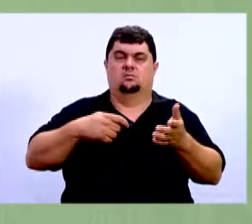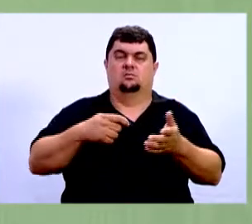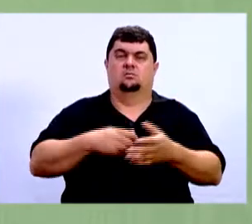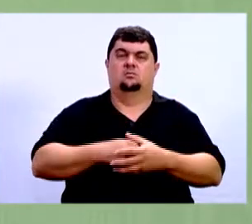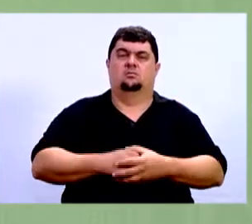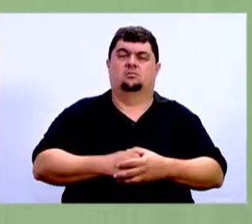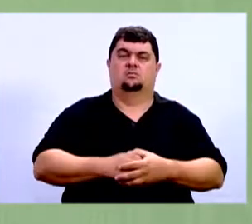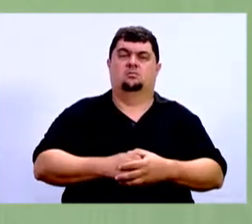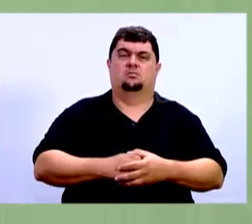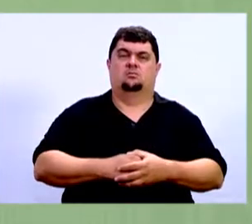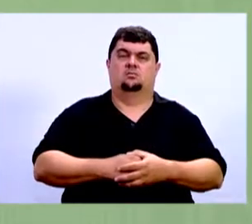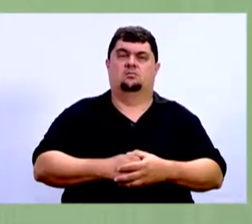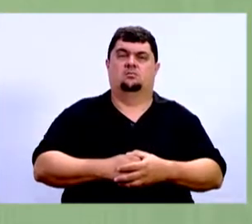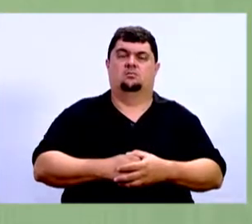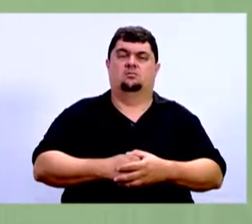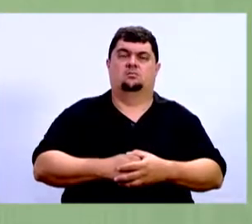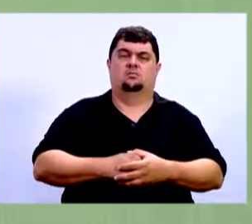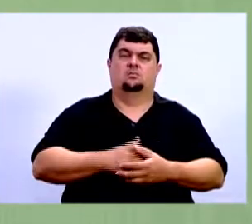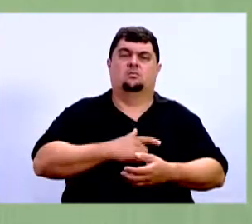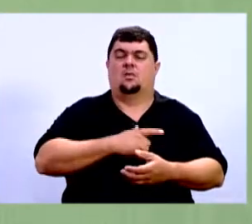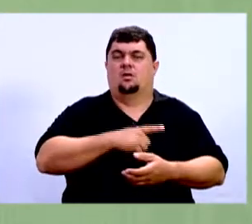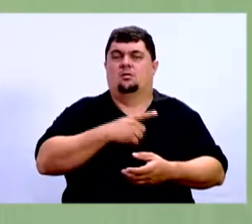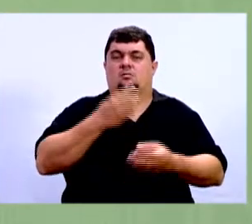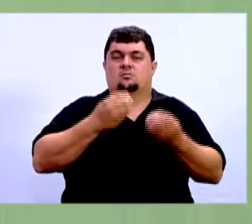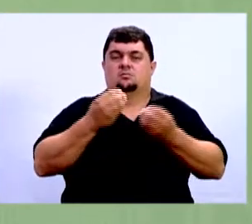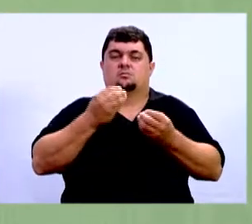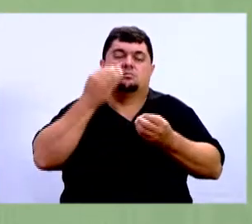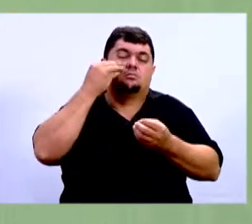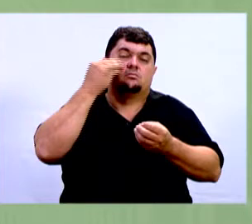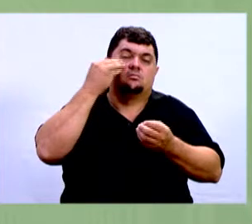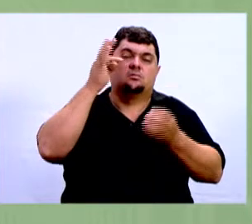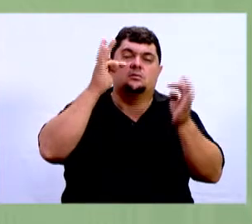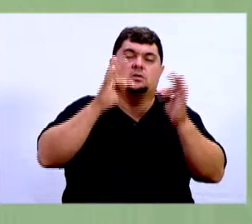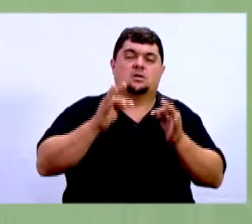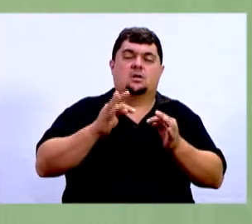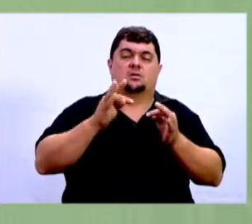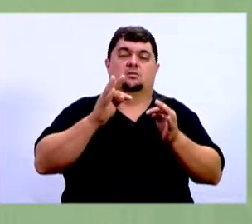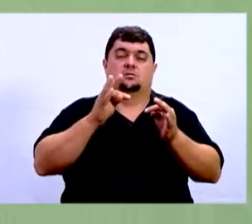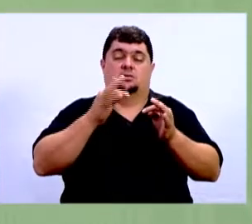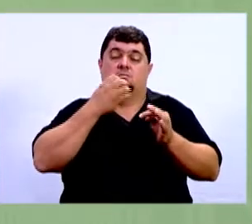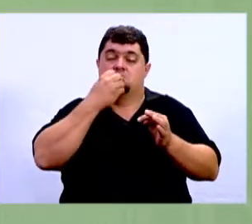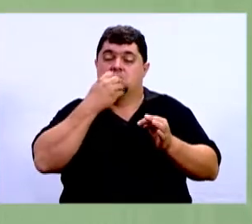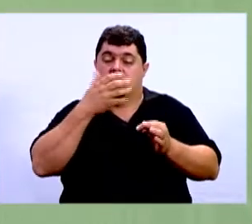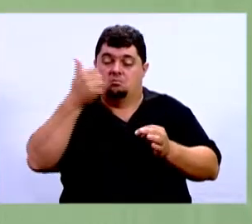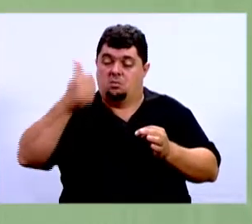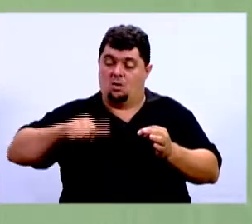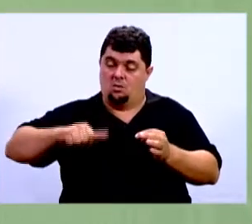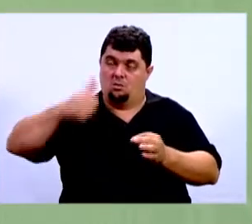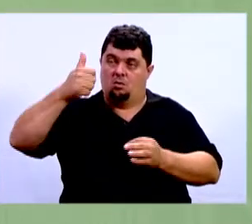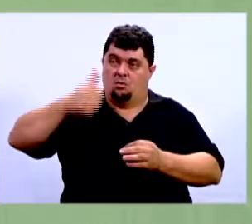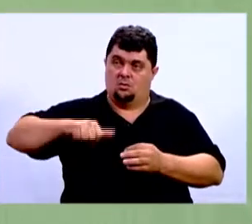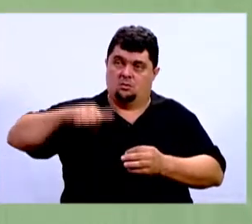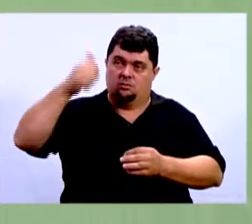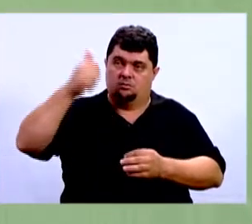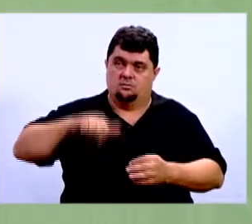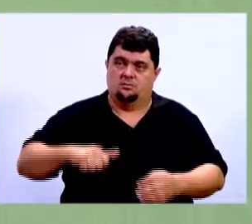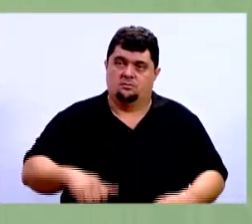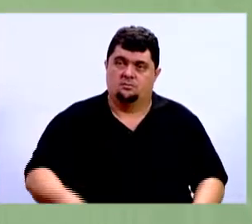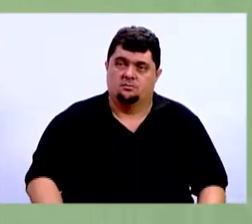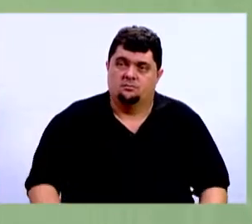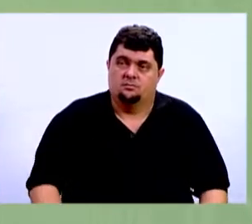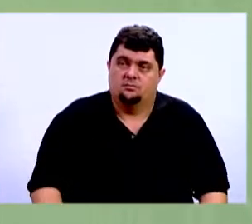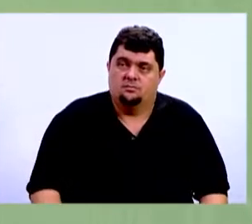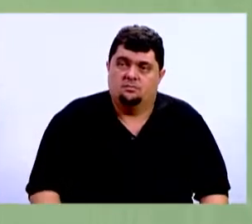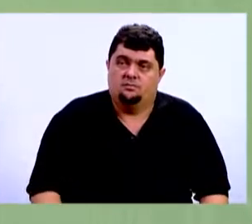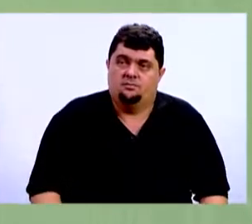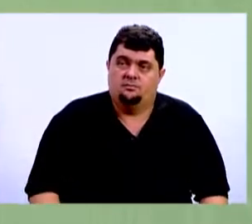escolher, sei lá, colocar o posicionamento dela. Então, cada técnica dessa tem seus pontos positivos e seus pontos negativos.